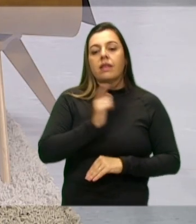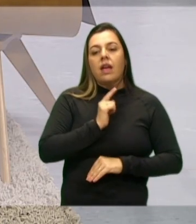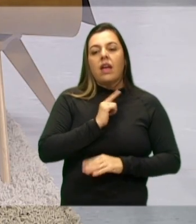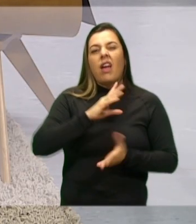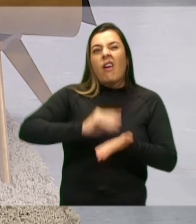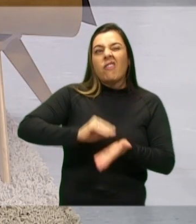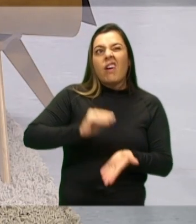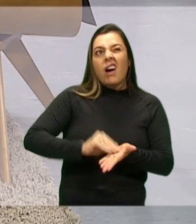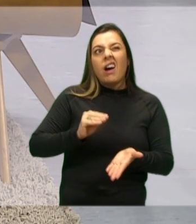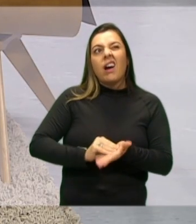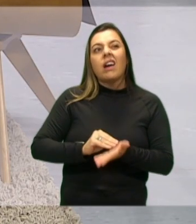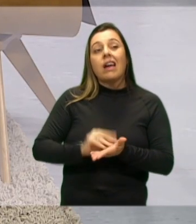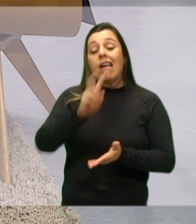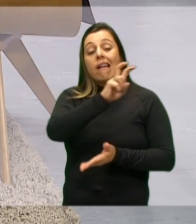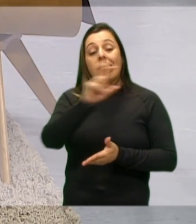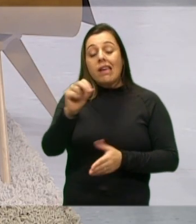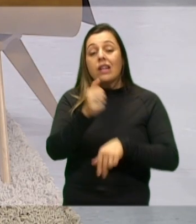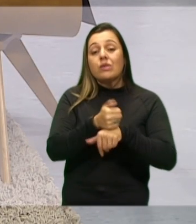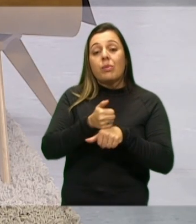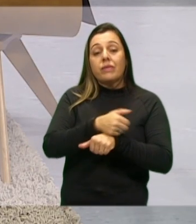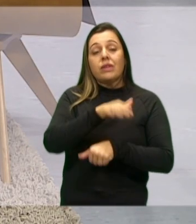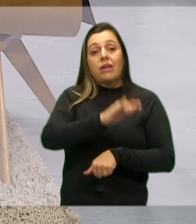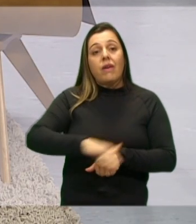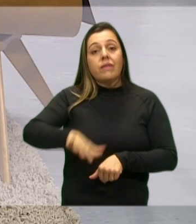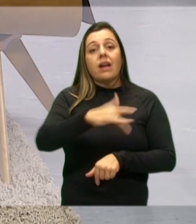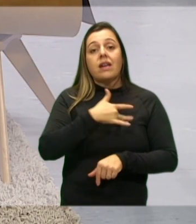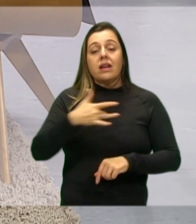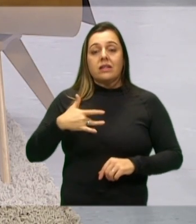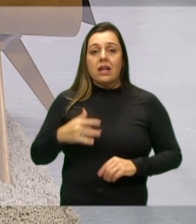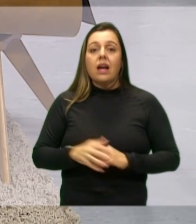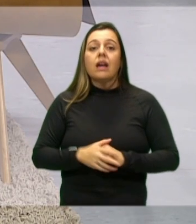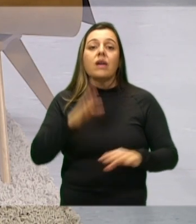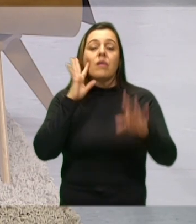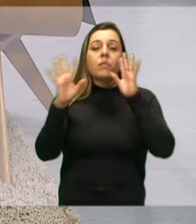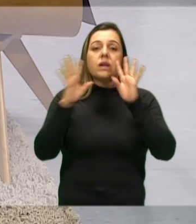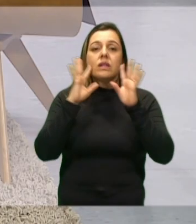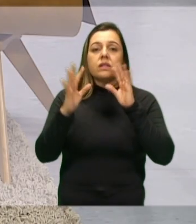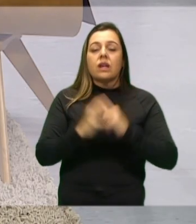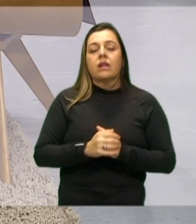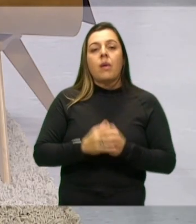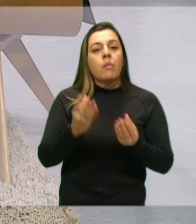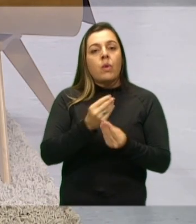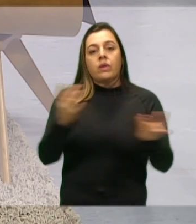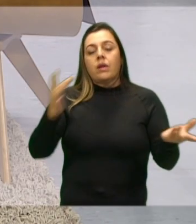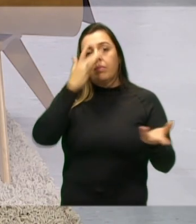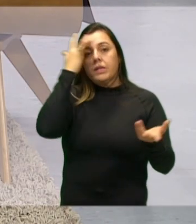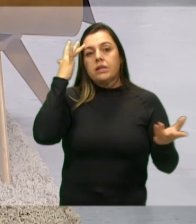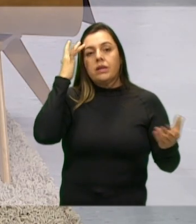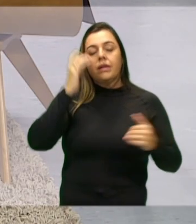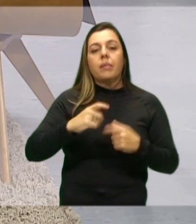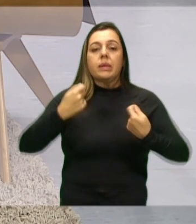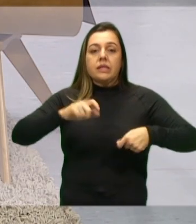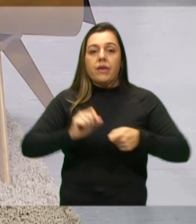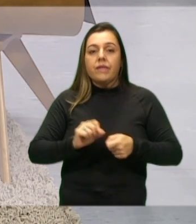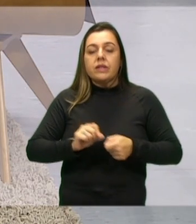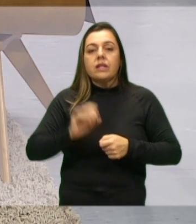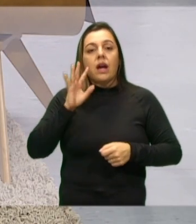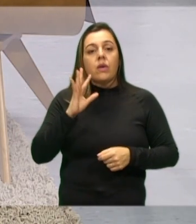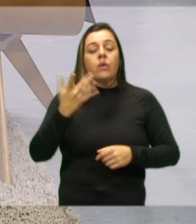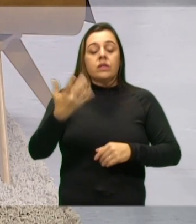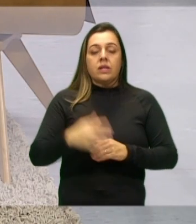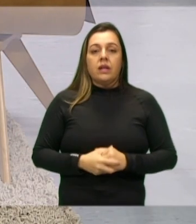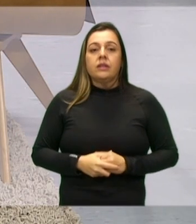déficit em Itajaí de quase 500 profissionais da saúde. Então, você imagina que é muita gente, né? A gente precisa fazer isso